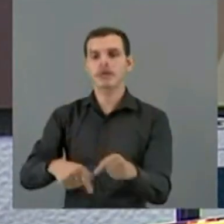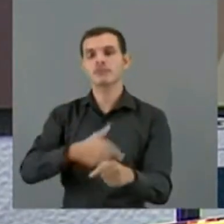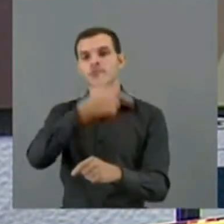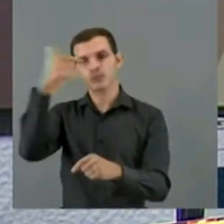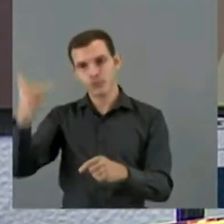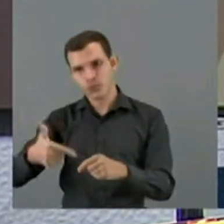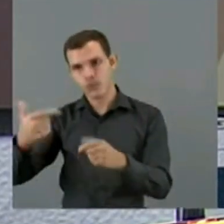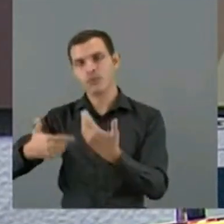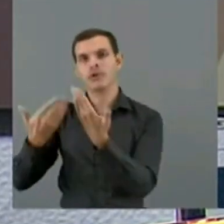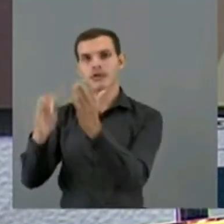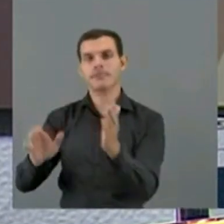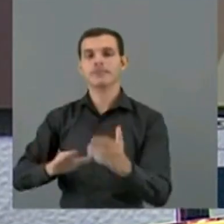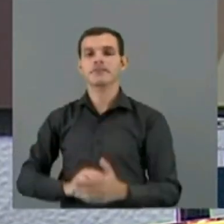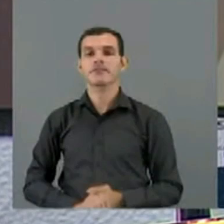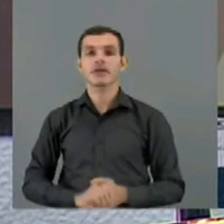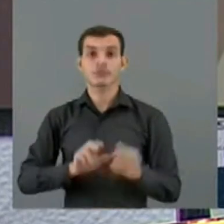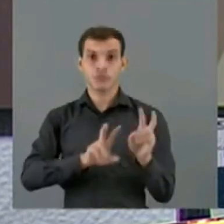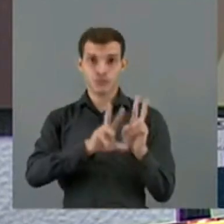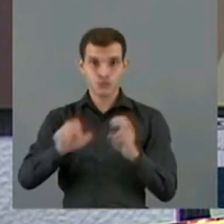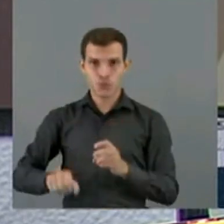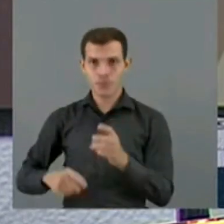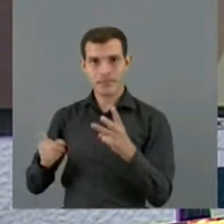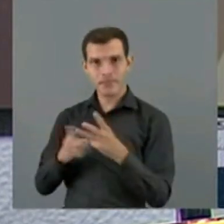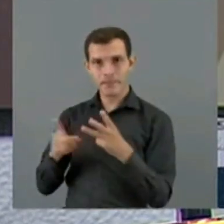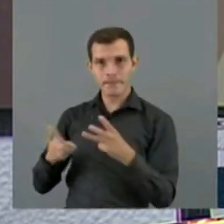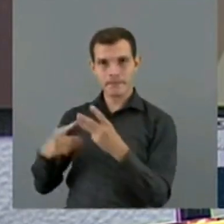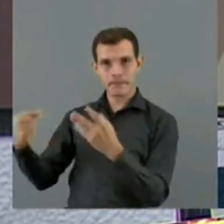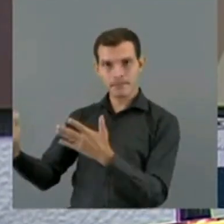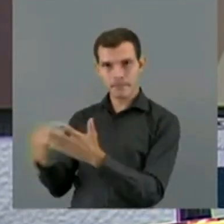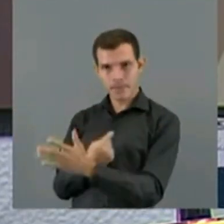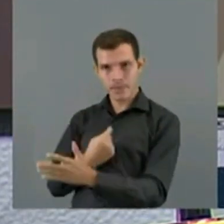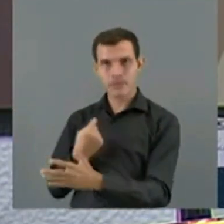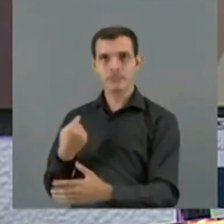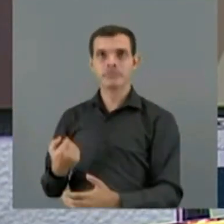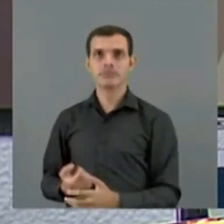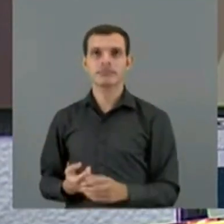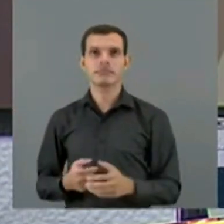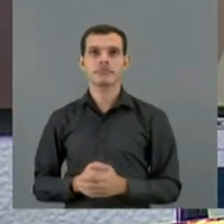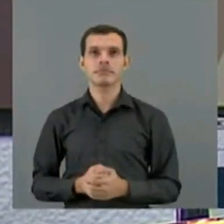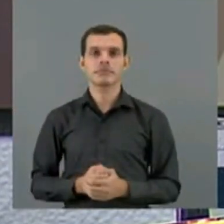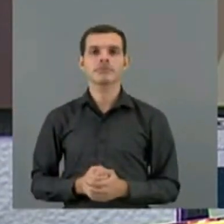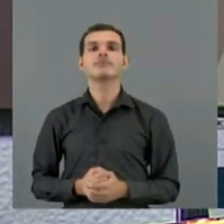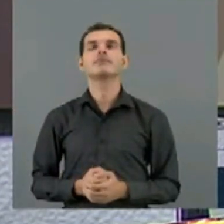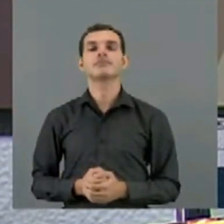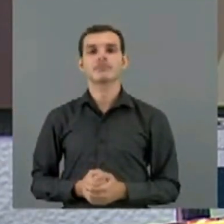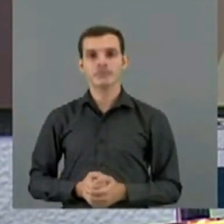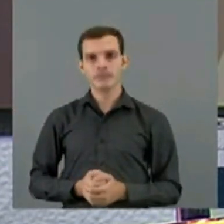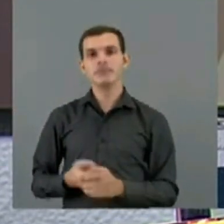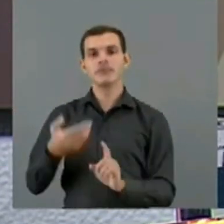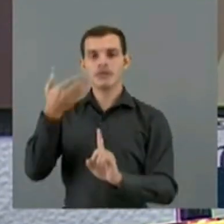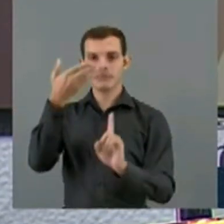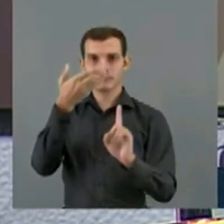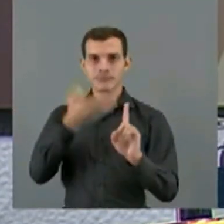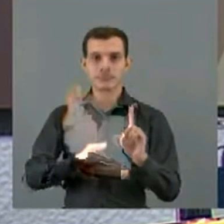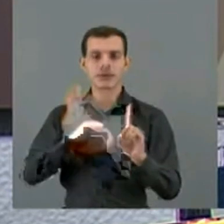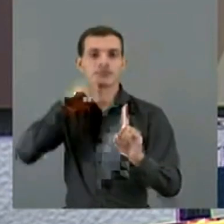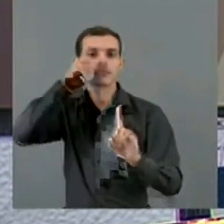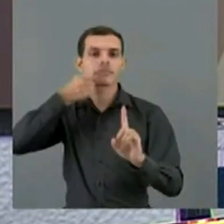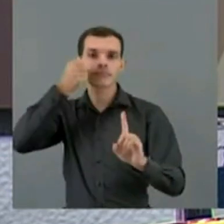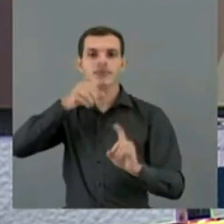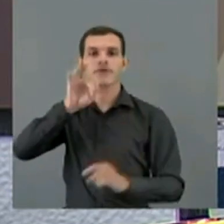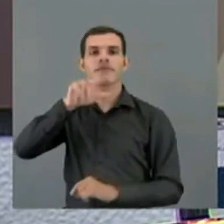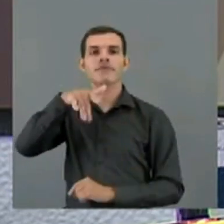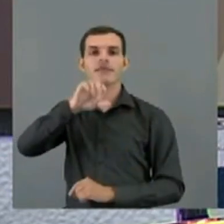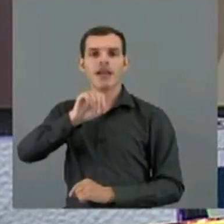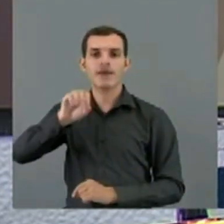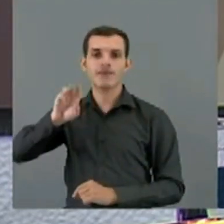com relação à terceira pergunta feita pelo nobre senador Flávio Bolsonaro,